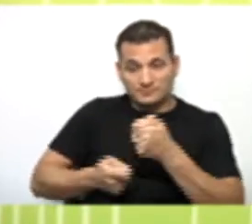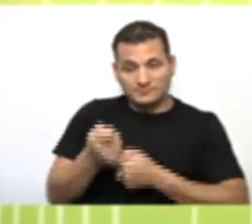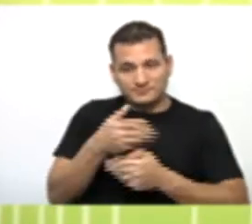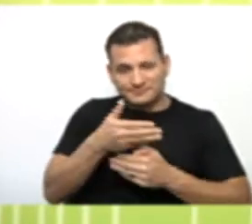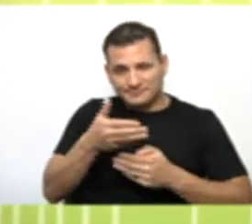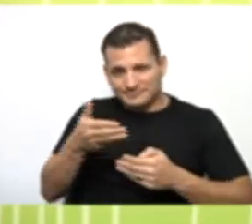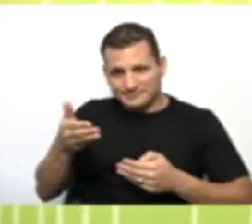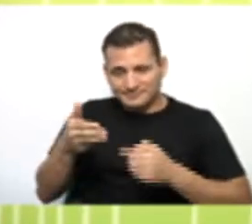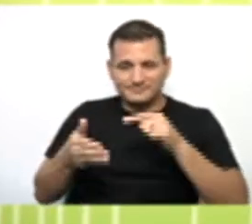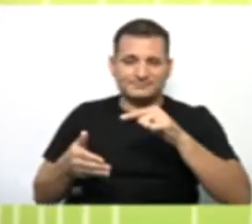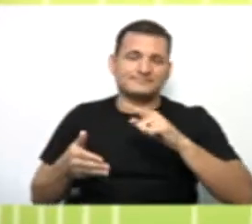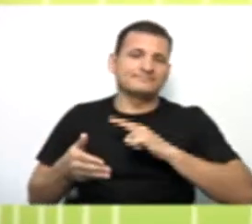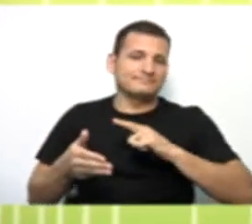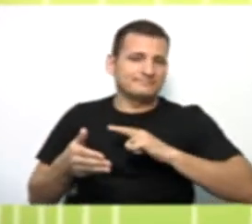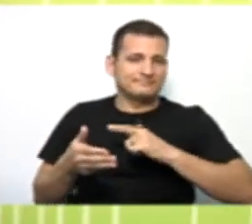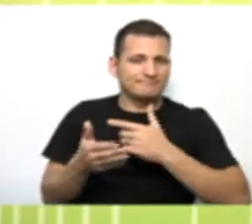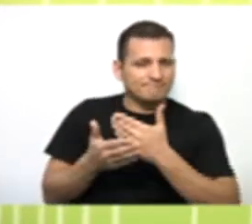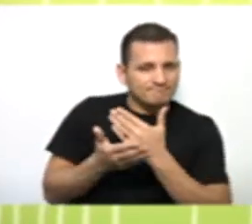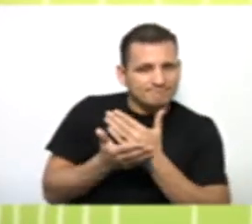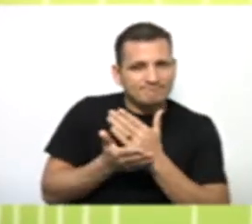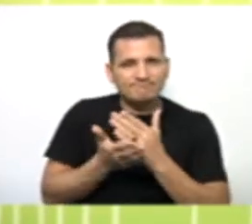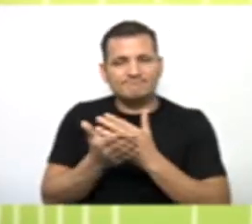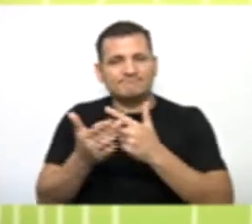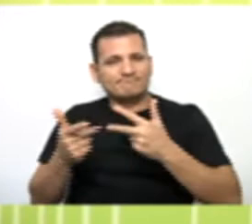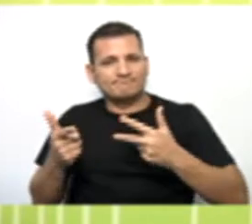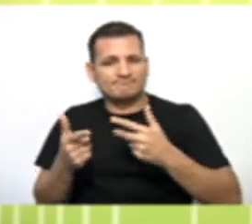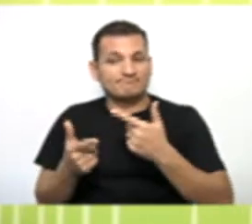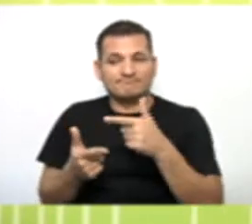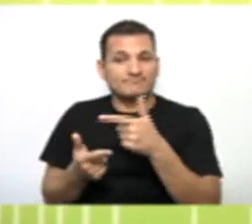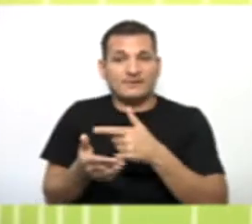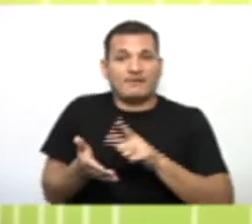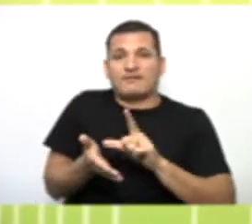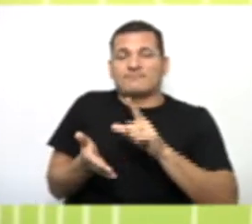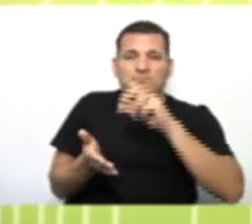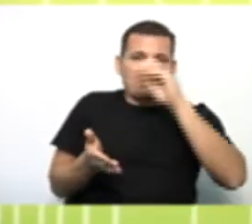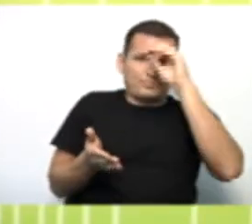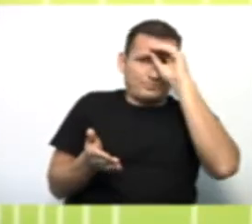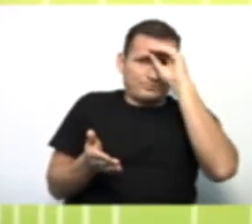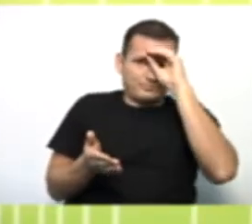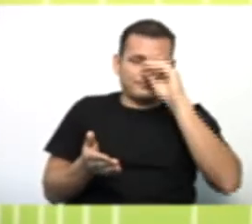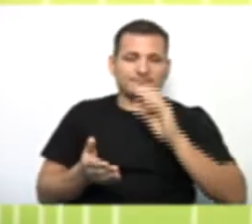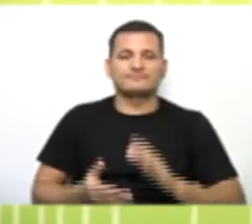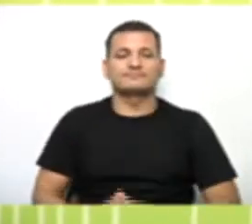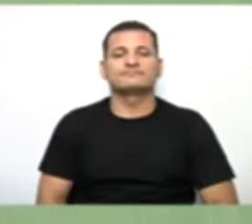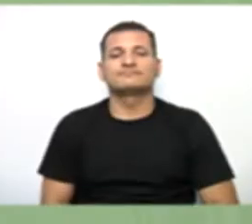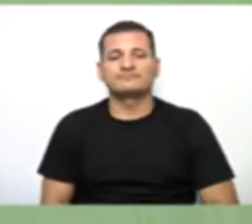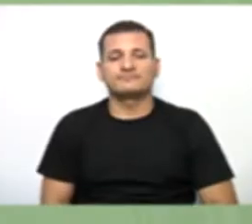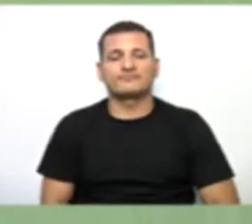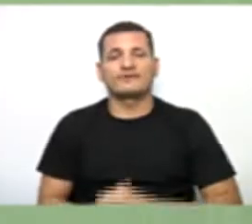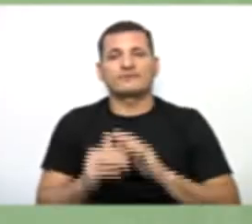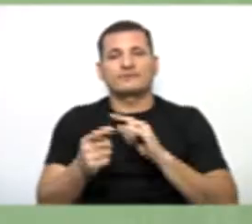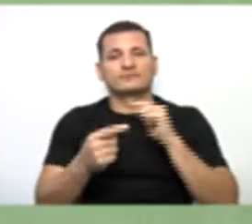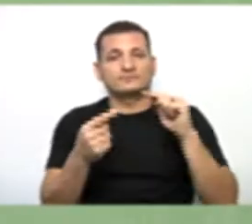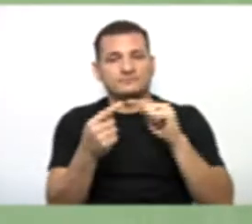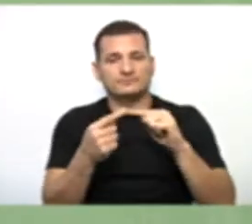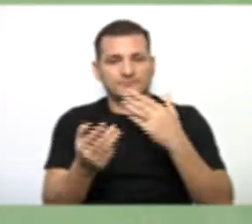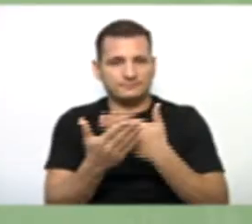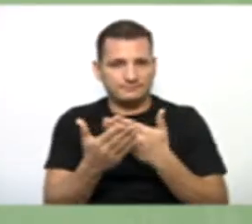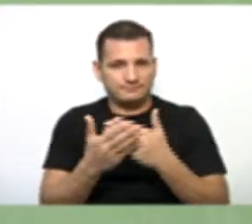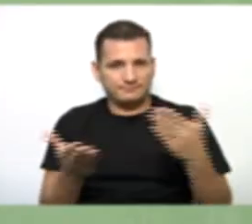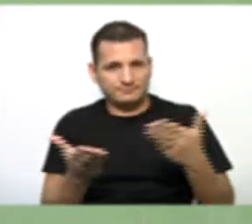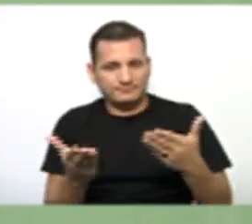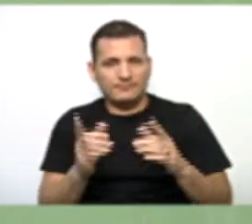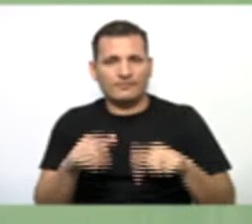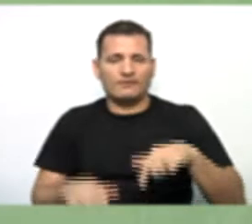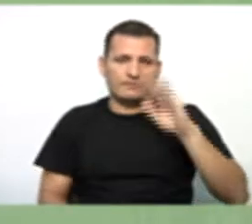aparecem coisas que de repente não estavam meio previstas, ok? Olha aí então, o objetivo da nossa teleaula é